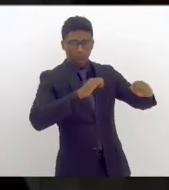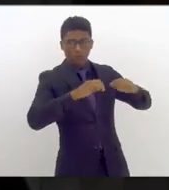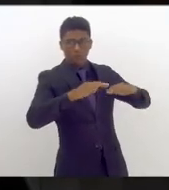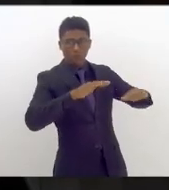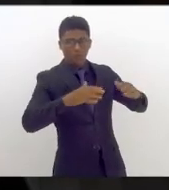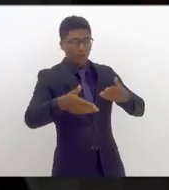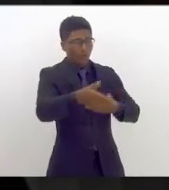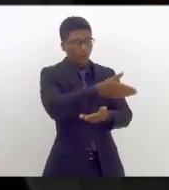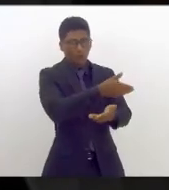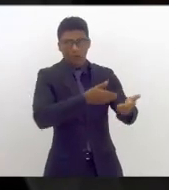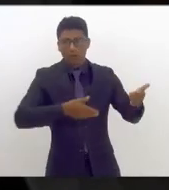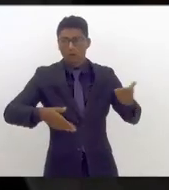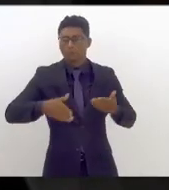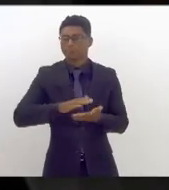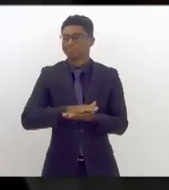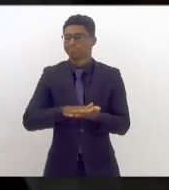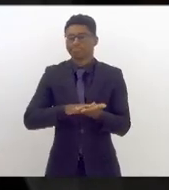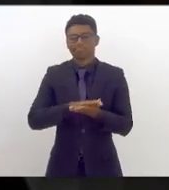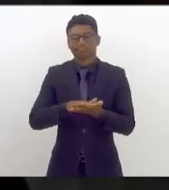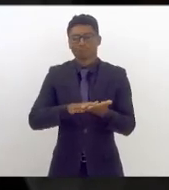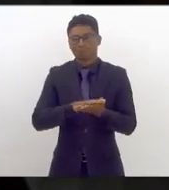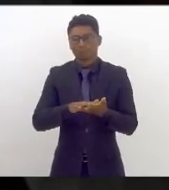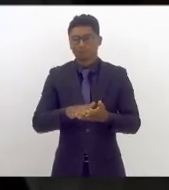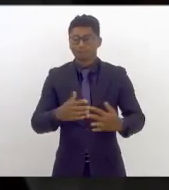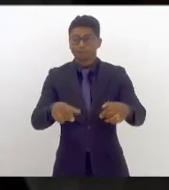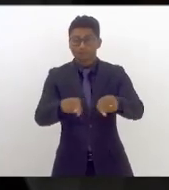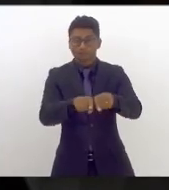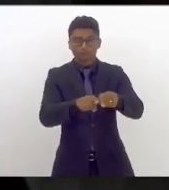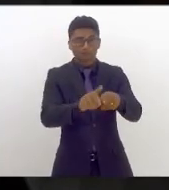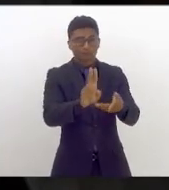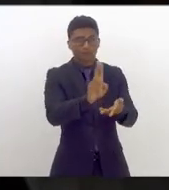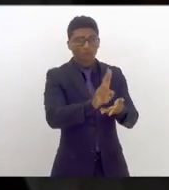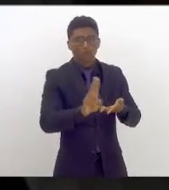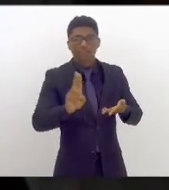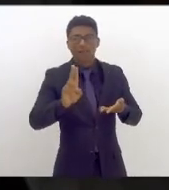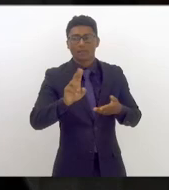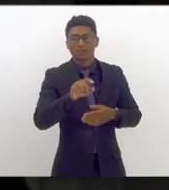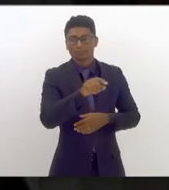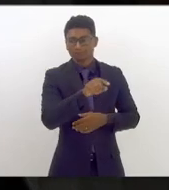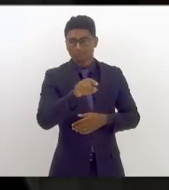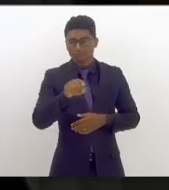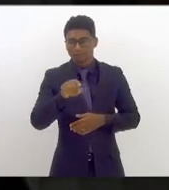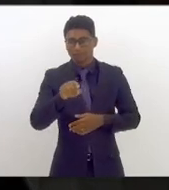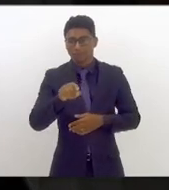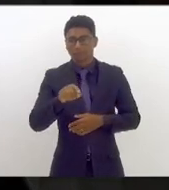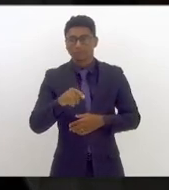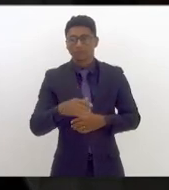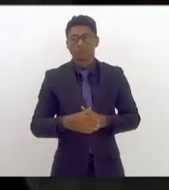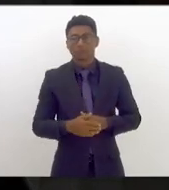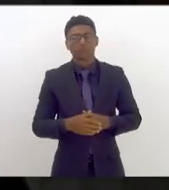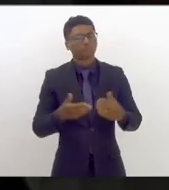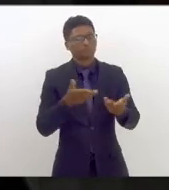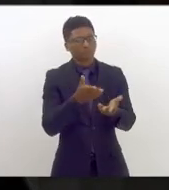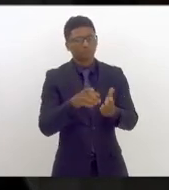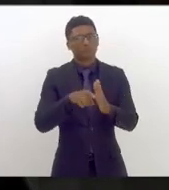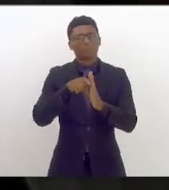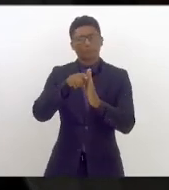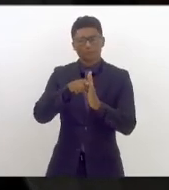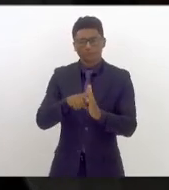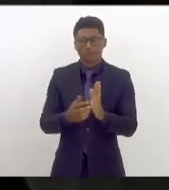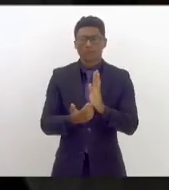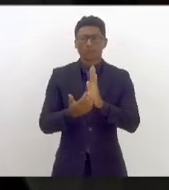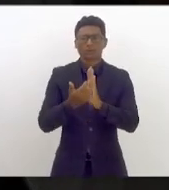dialogar com outras esferas, dialogar com as universidades, com o mundo acadêmico, que ampliou o seu horizonte de pesquisa sobre Ecosol também.